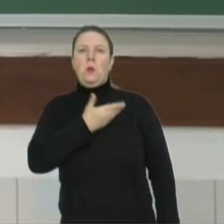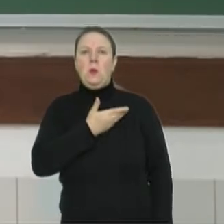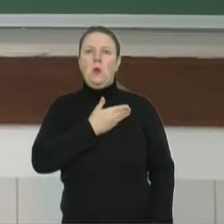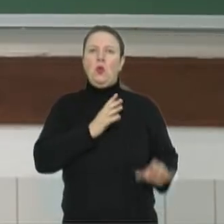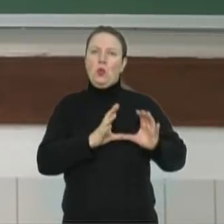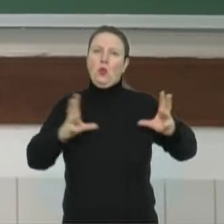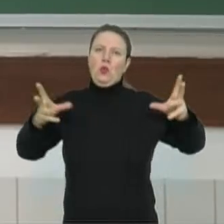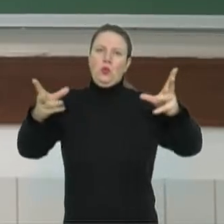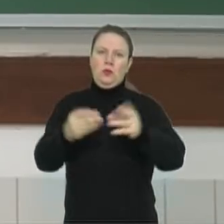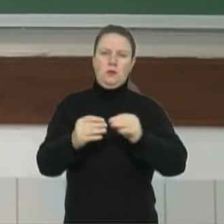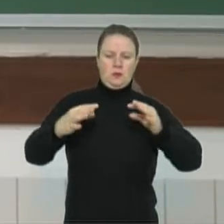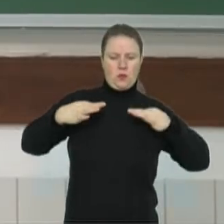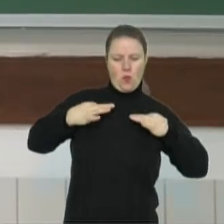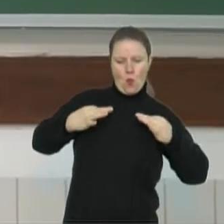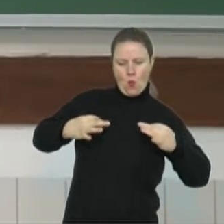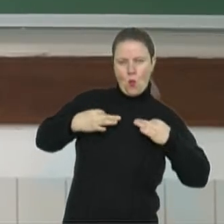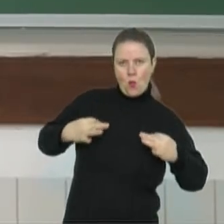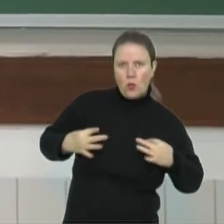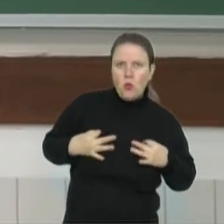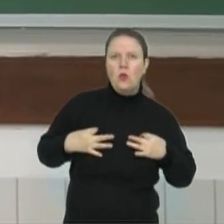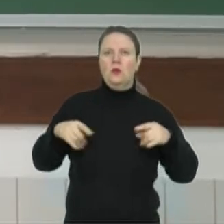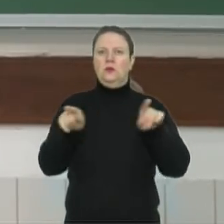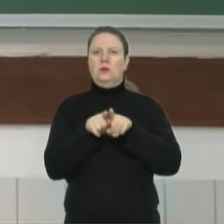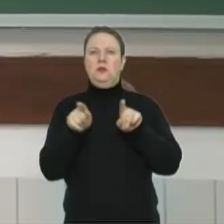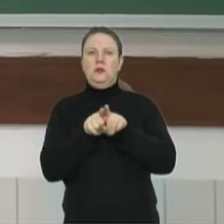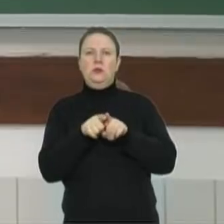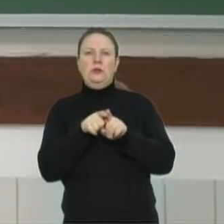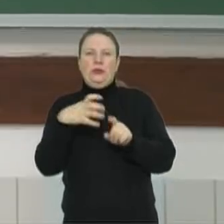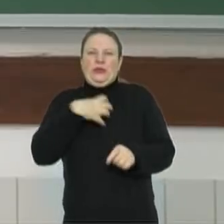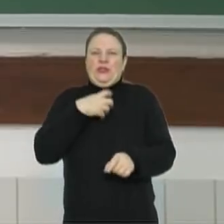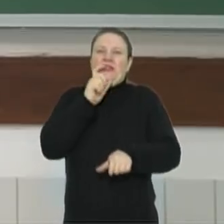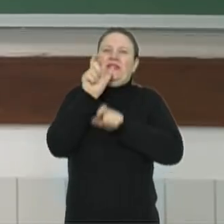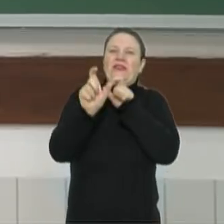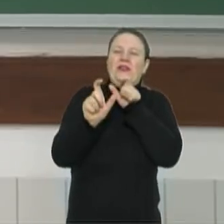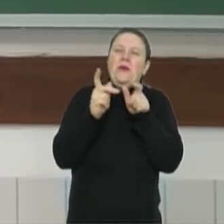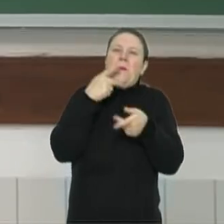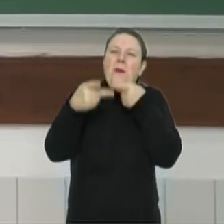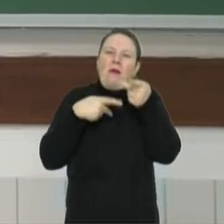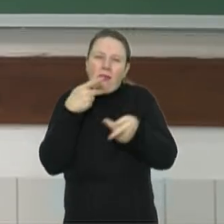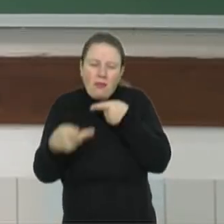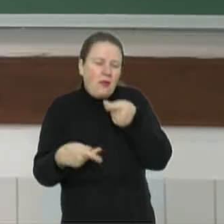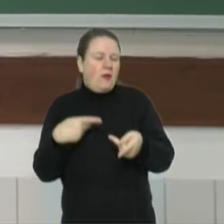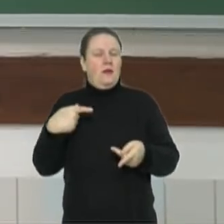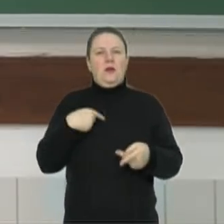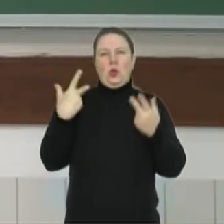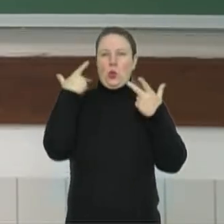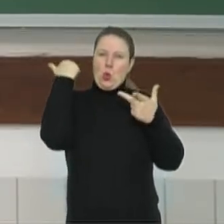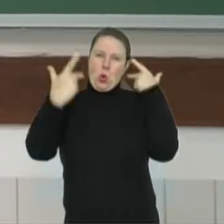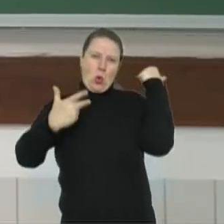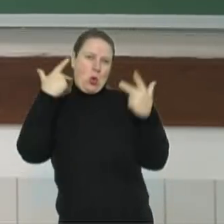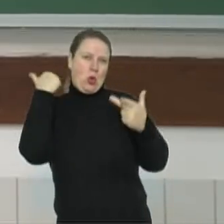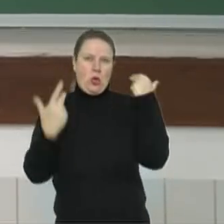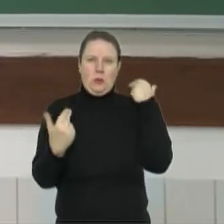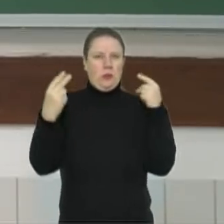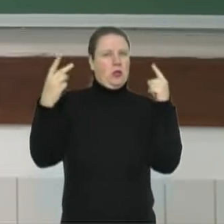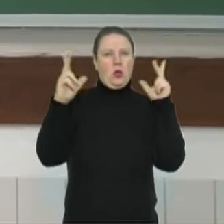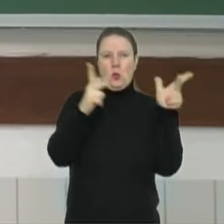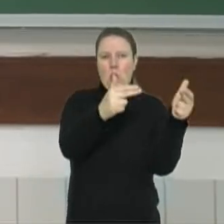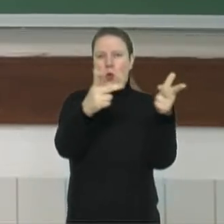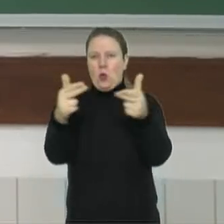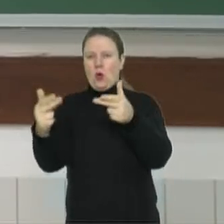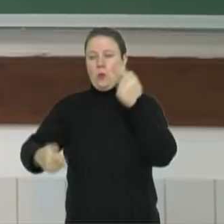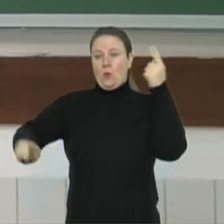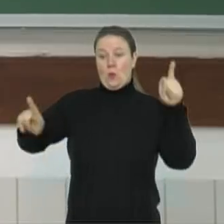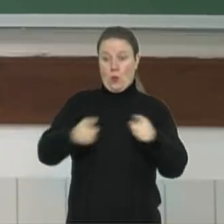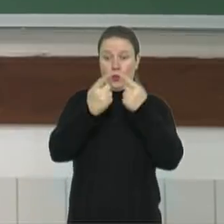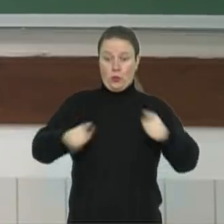né, usam as mesmas gírias, todos usam as mesmas roupas, todos têm o mesmo corte de cabelo, todos escutam o mesmo tipo de música. E